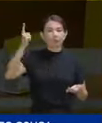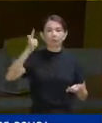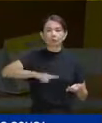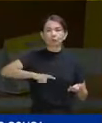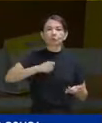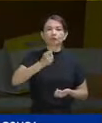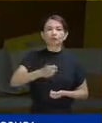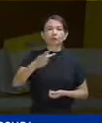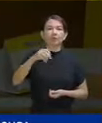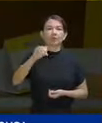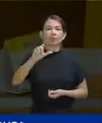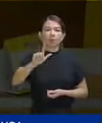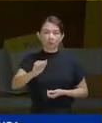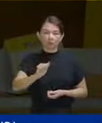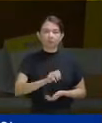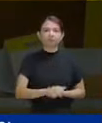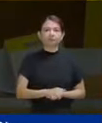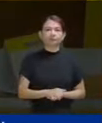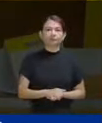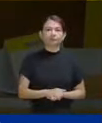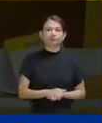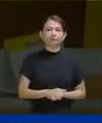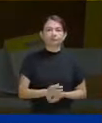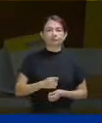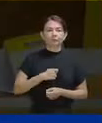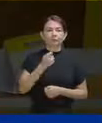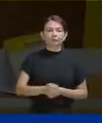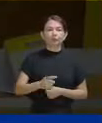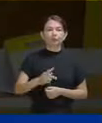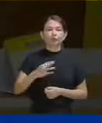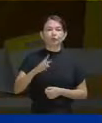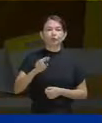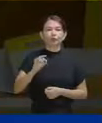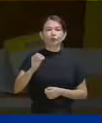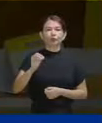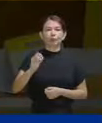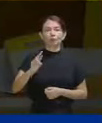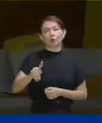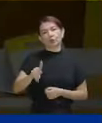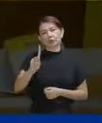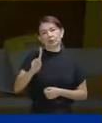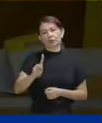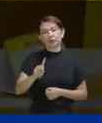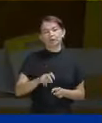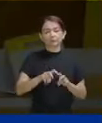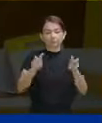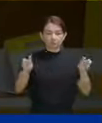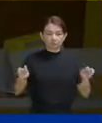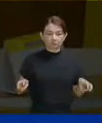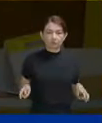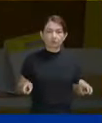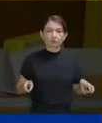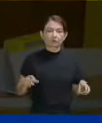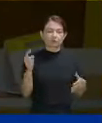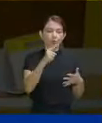Santos. Adiantou o voto o juiz Carlos Torque, acompanhando o relator, e os demais